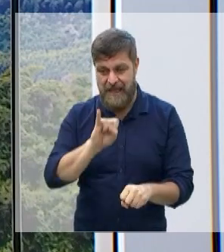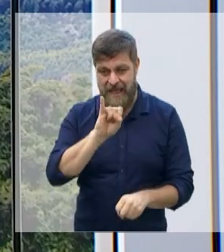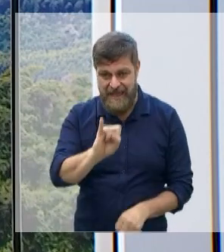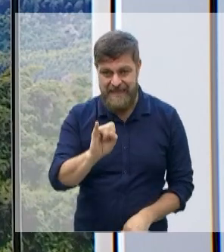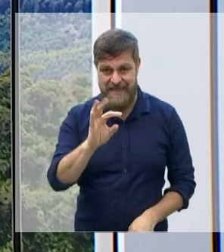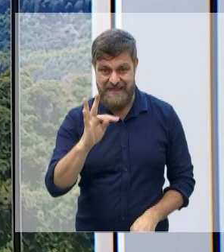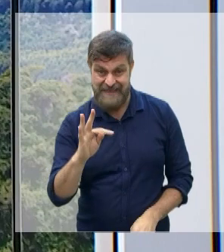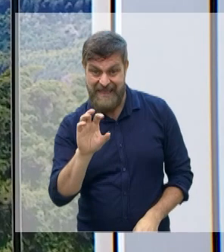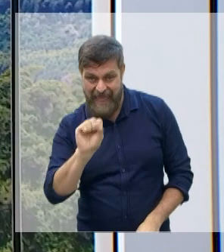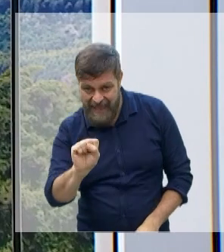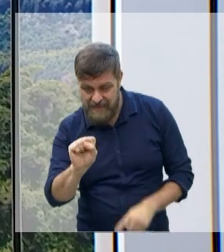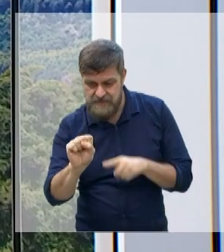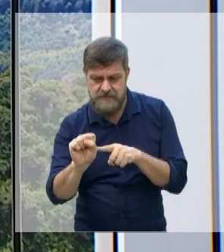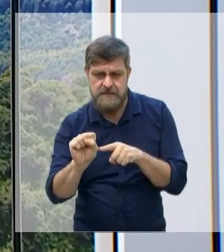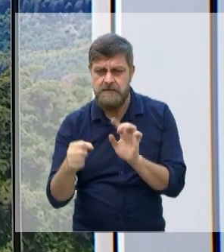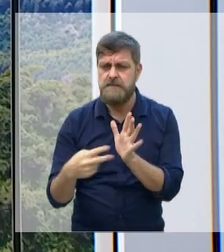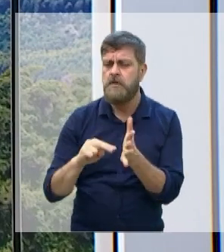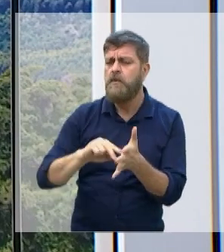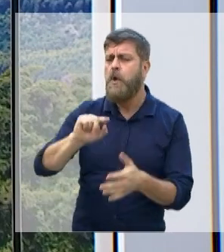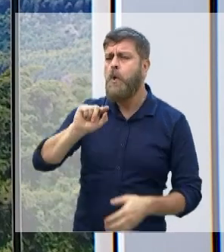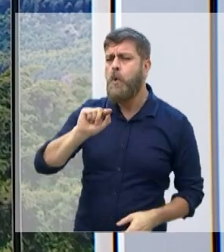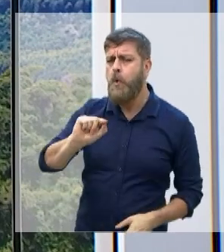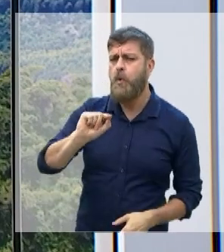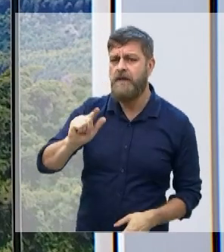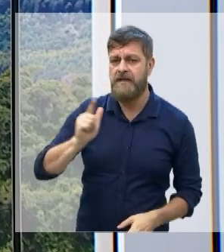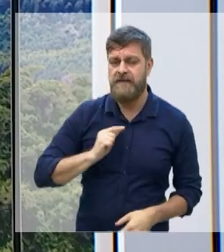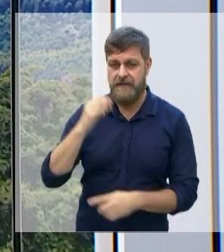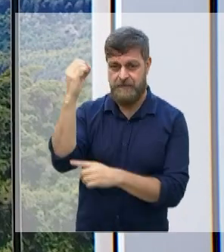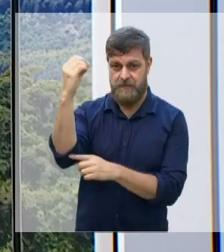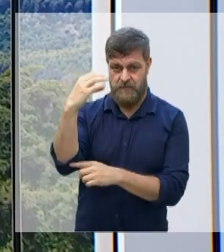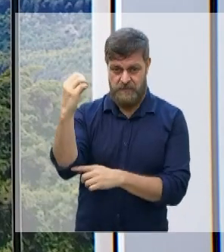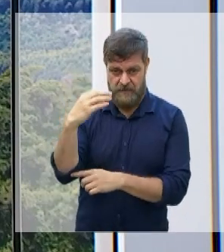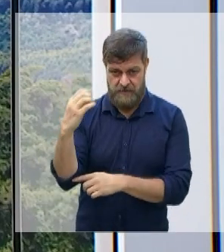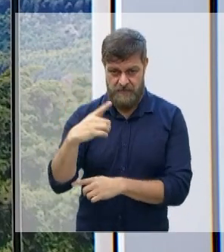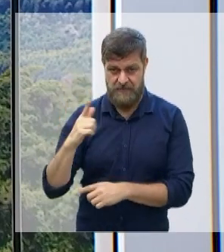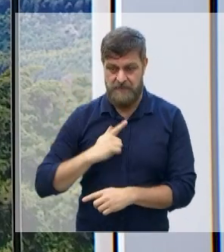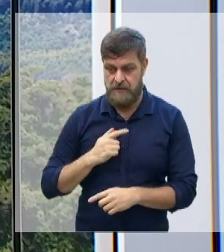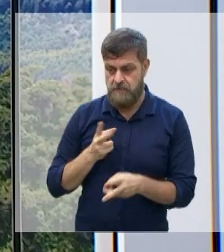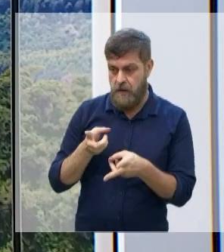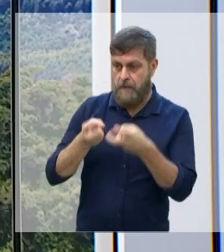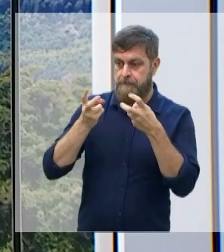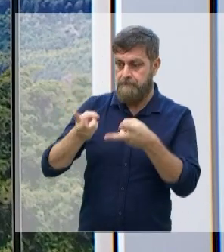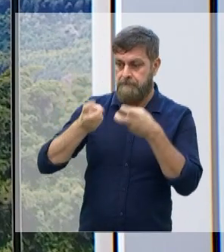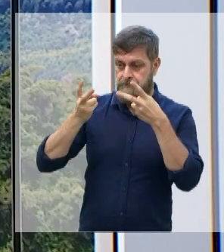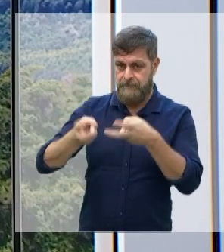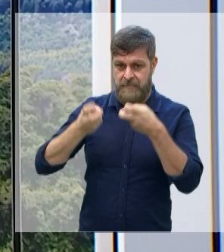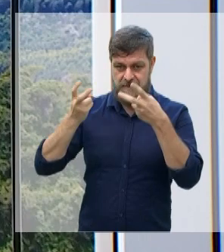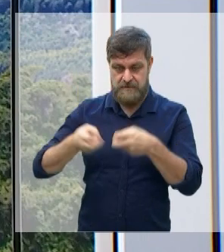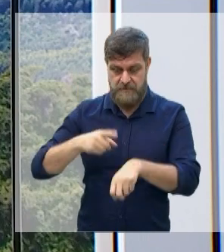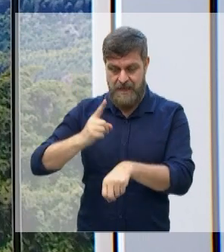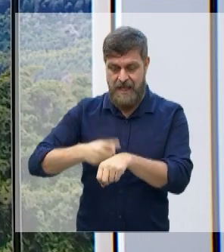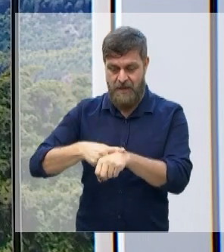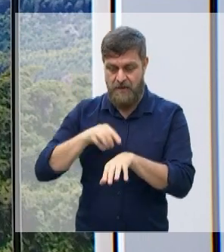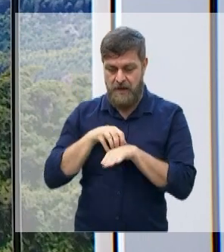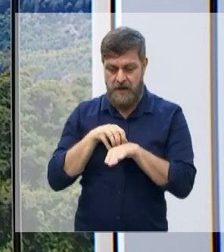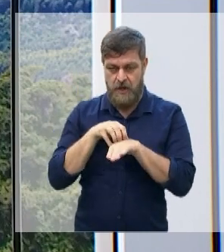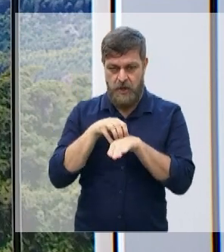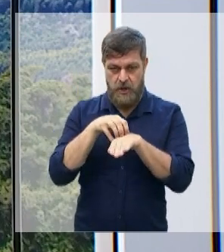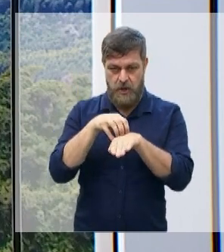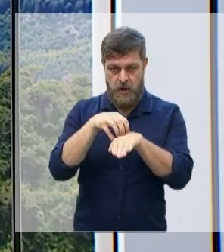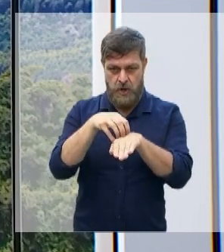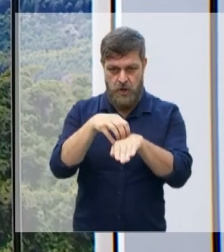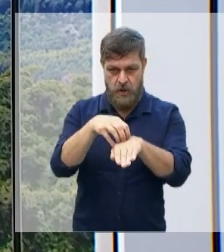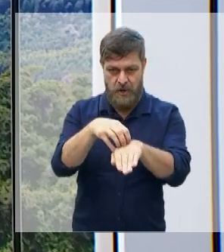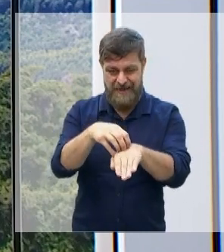esse sistema ele tem os semáforos vão ter um sistema de reconhecimento eletrônico que o ônibus também